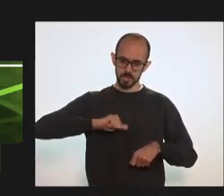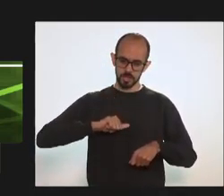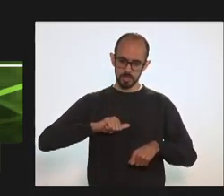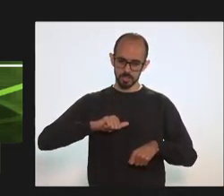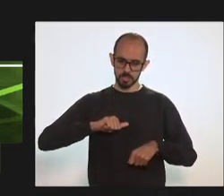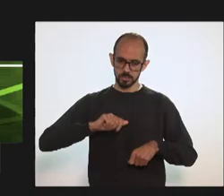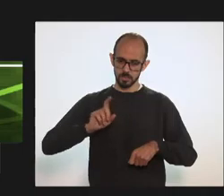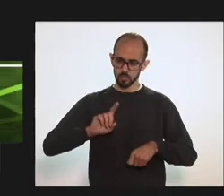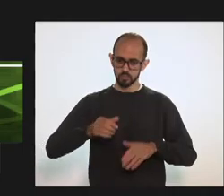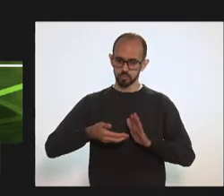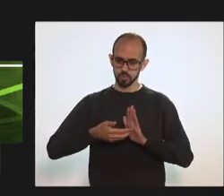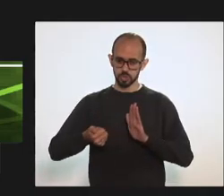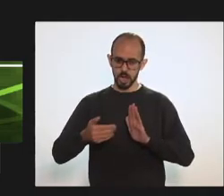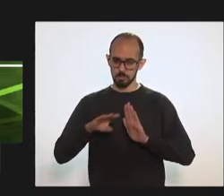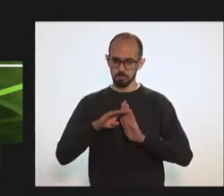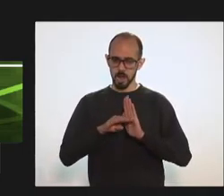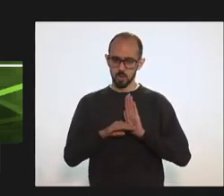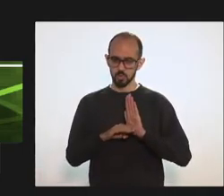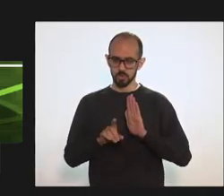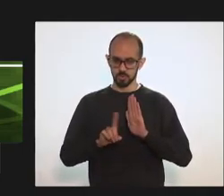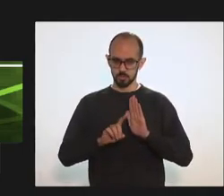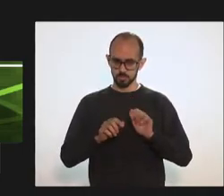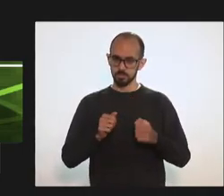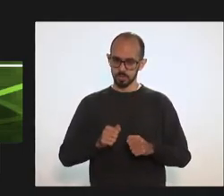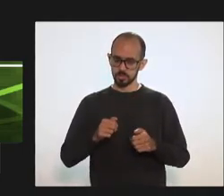aprovado. 53.